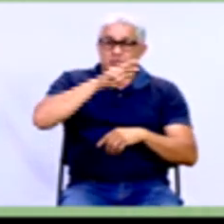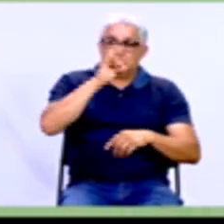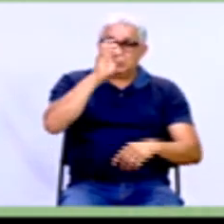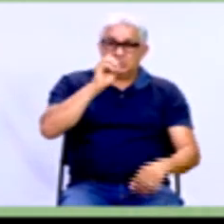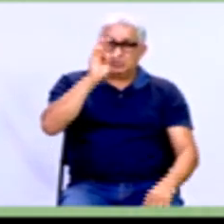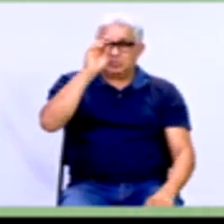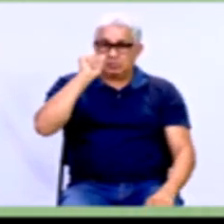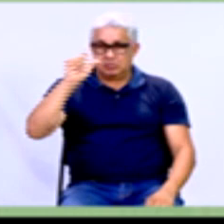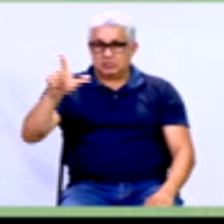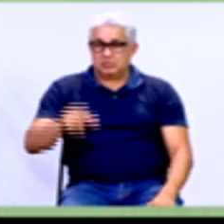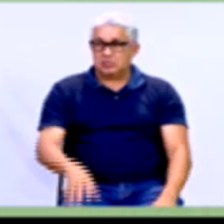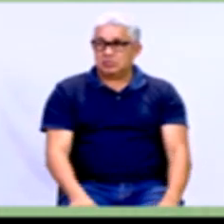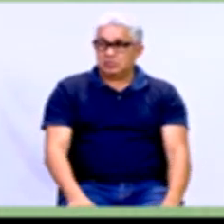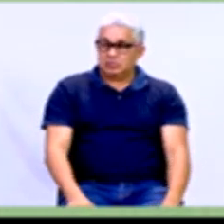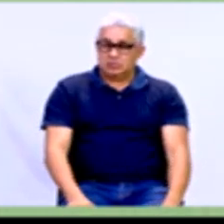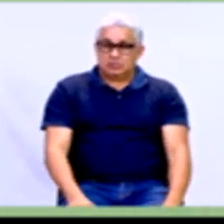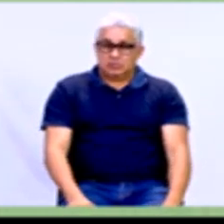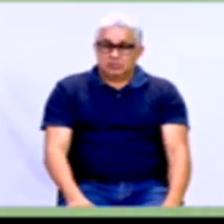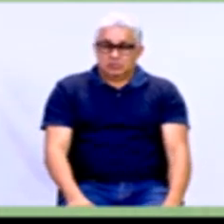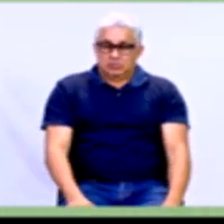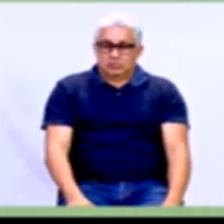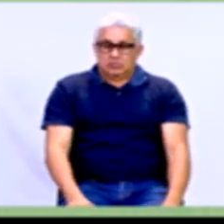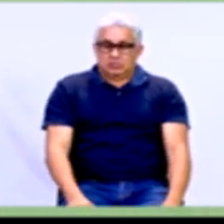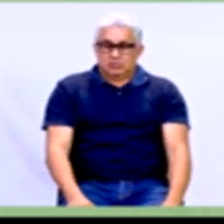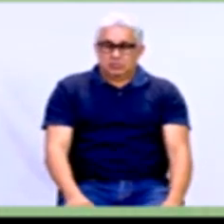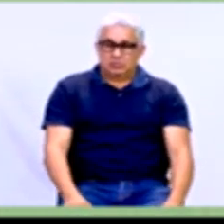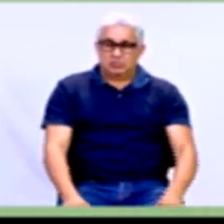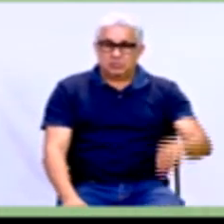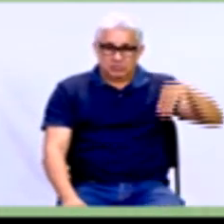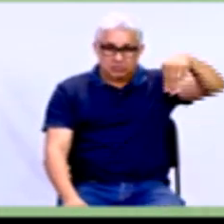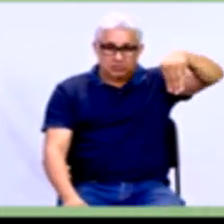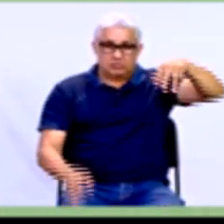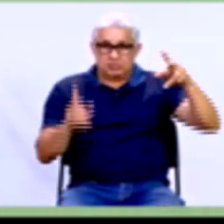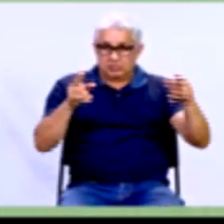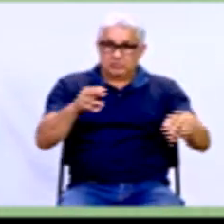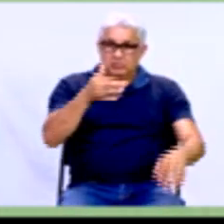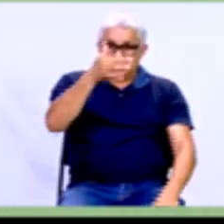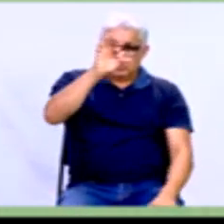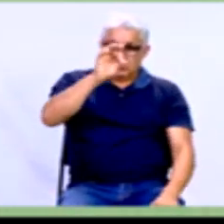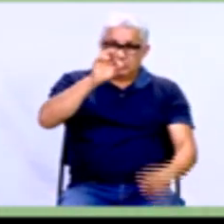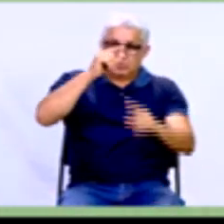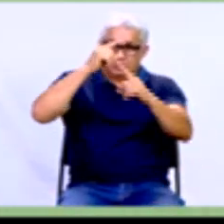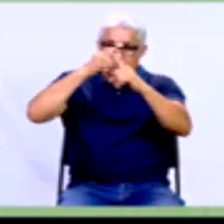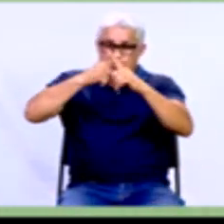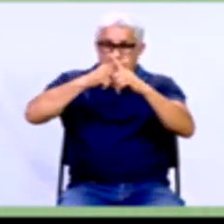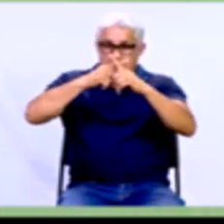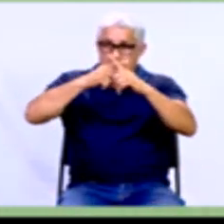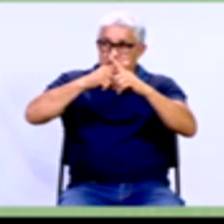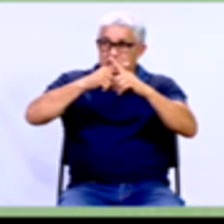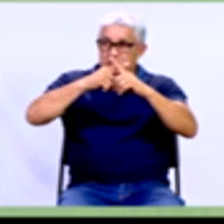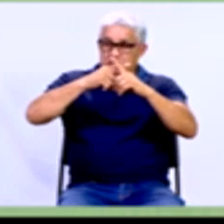né? Então, vamos resolver isso aqui. M é igual a 10 vezes